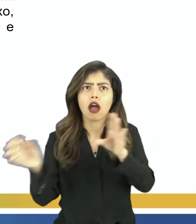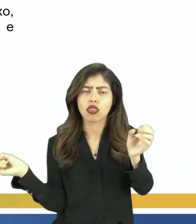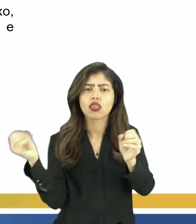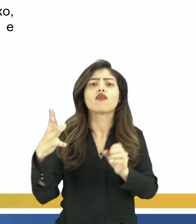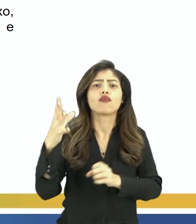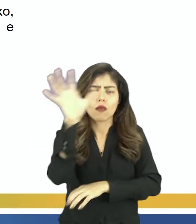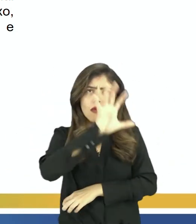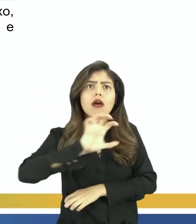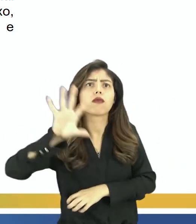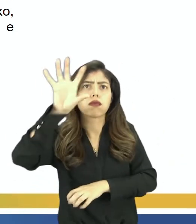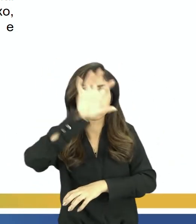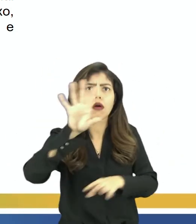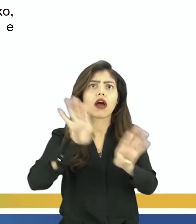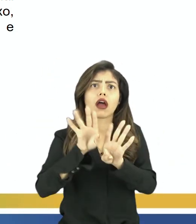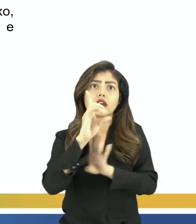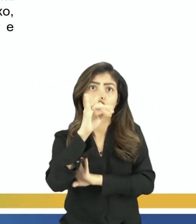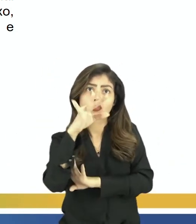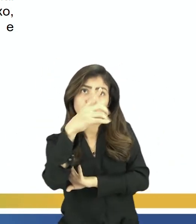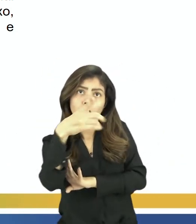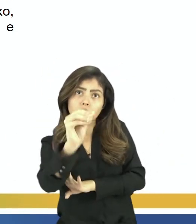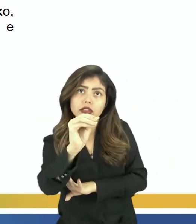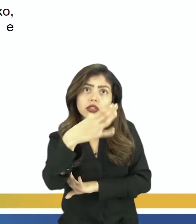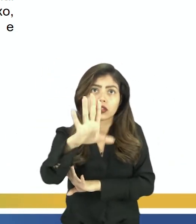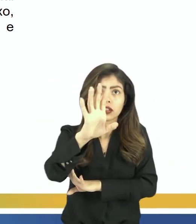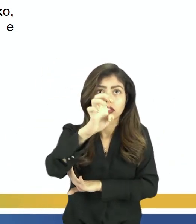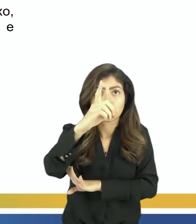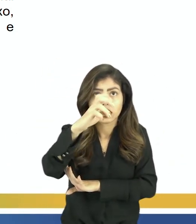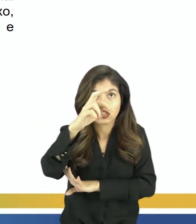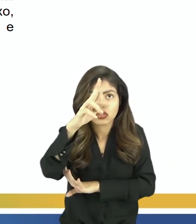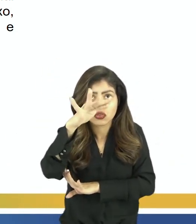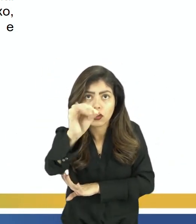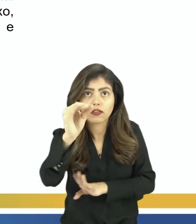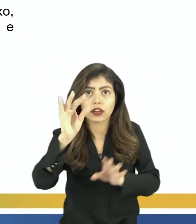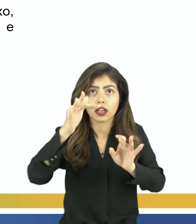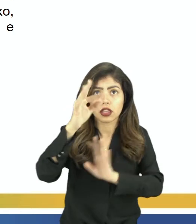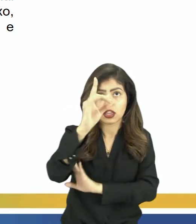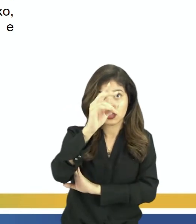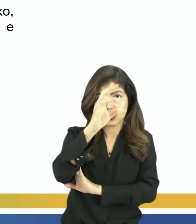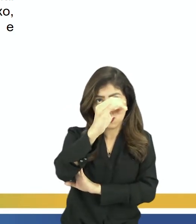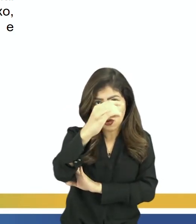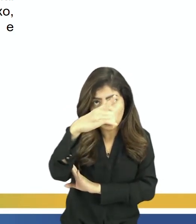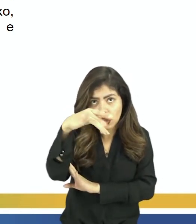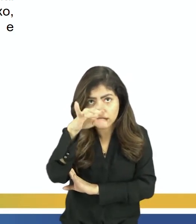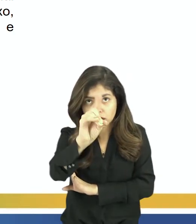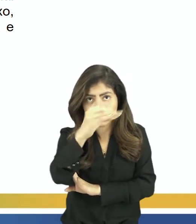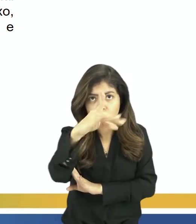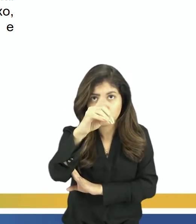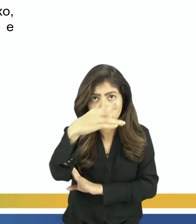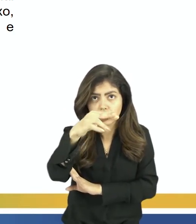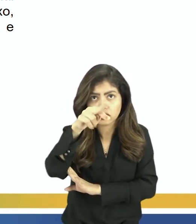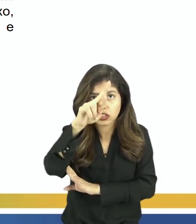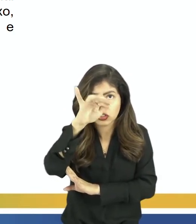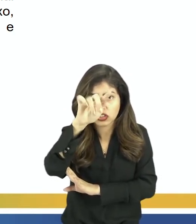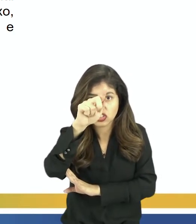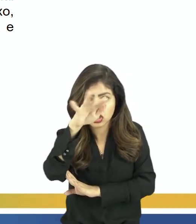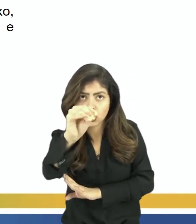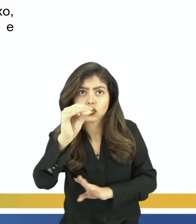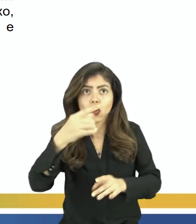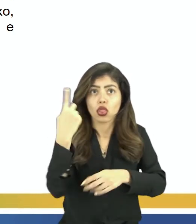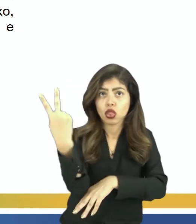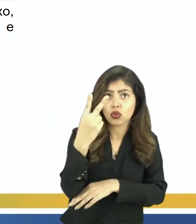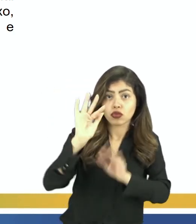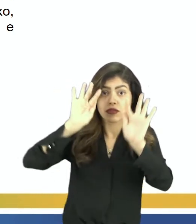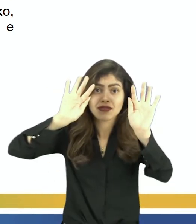gases dióxido de enxofre e o óxido de nitrogênio. Ao final desse processo, formam-se dois tipos de